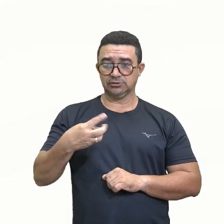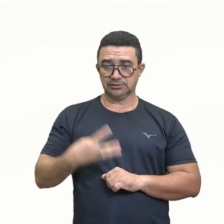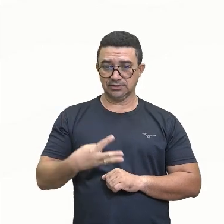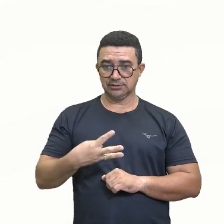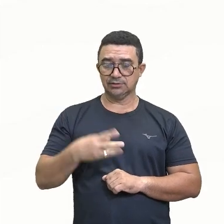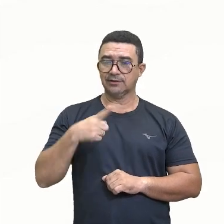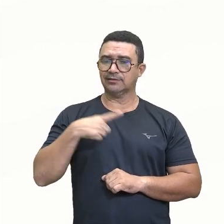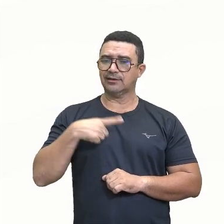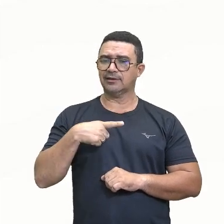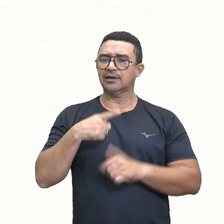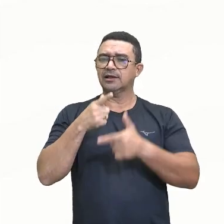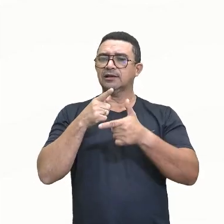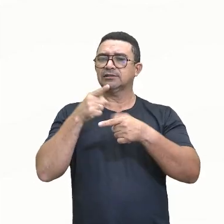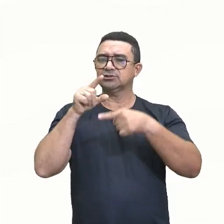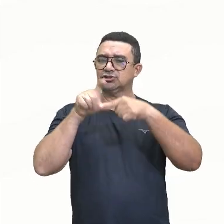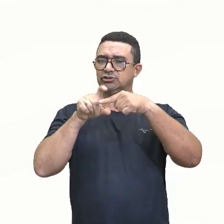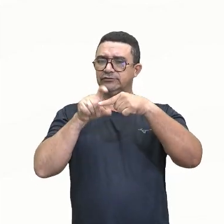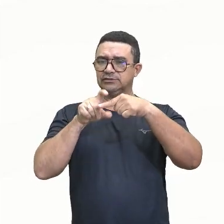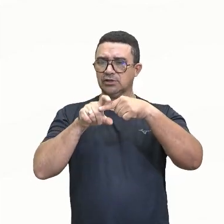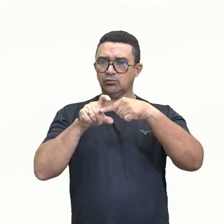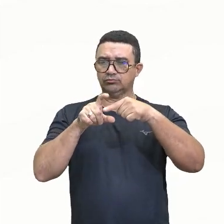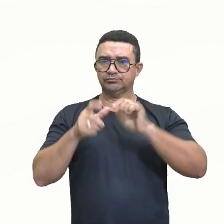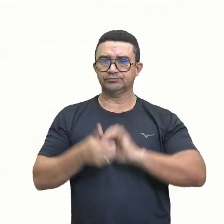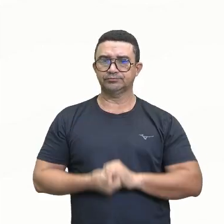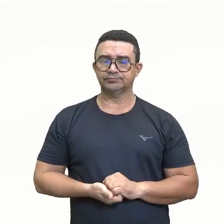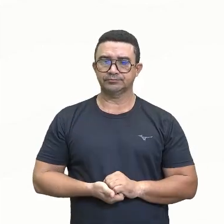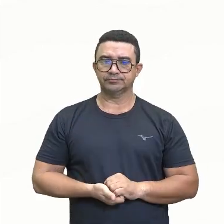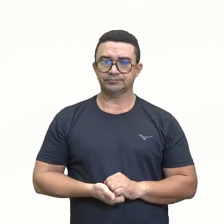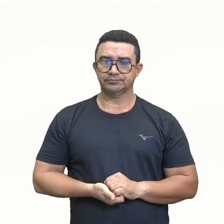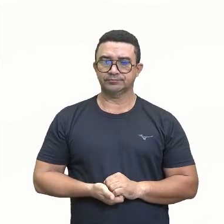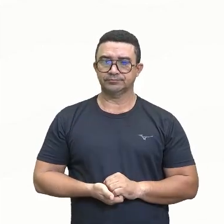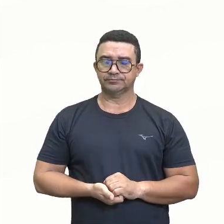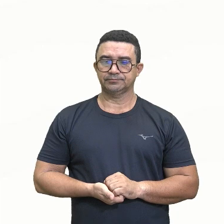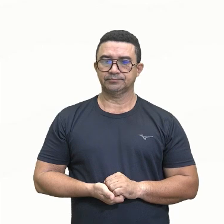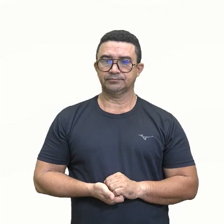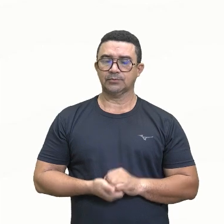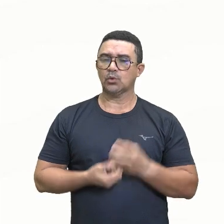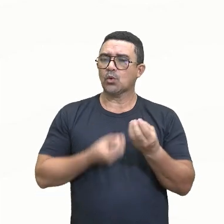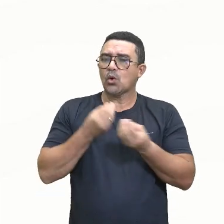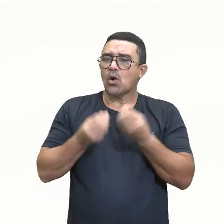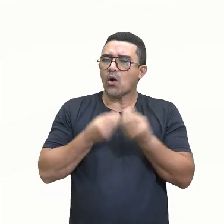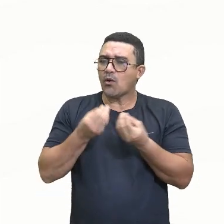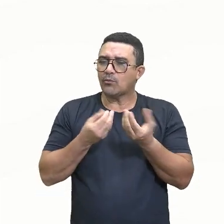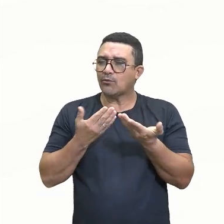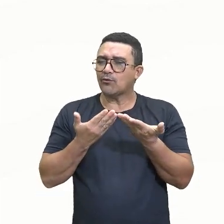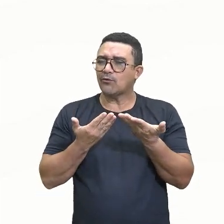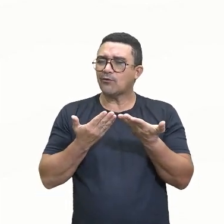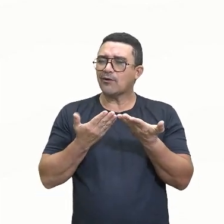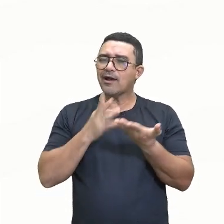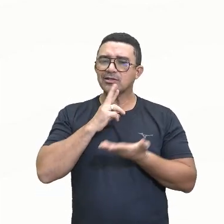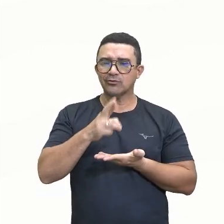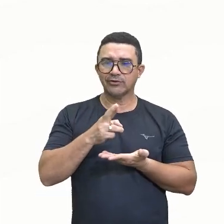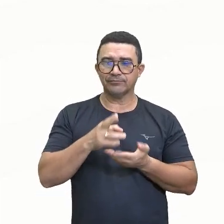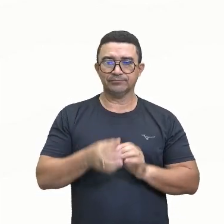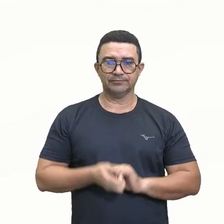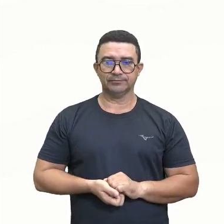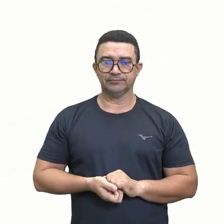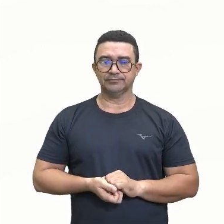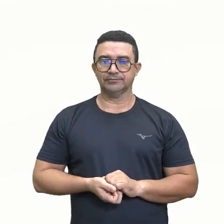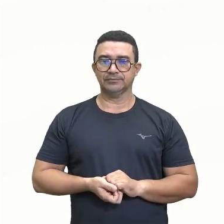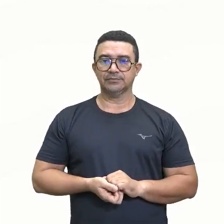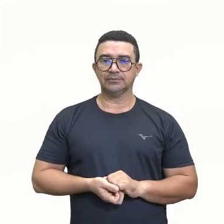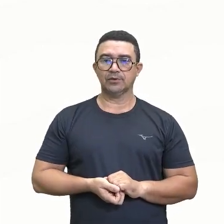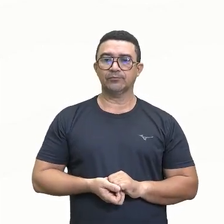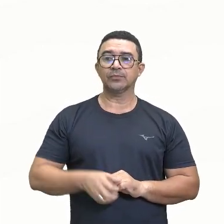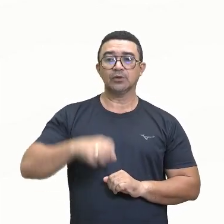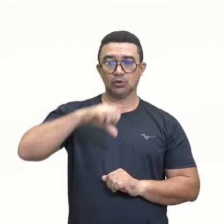uma divisão de número inteiro por uma fração. Como a gente resolve esse tipo de divisão? Repete a